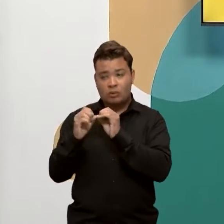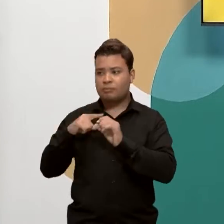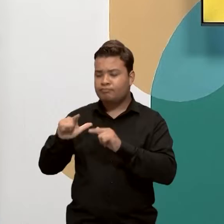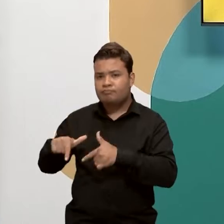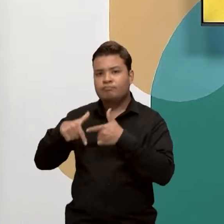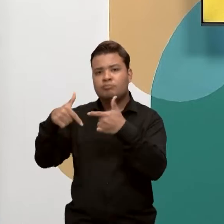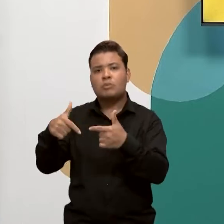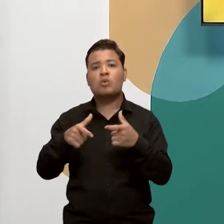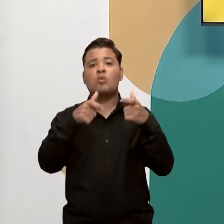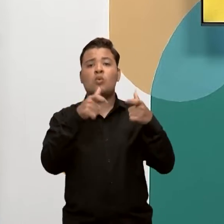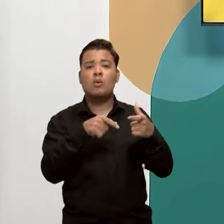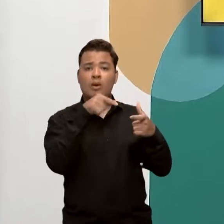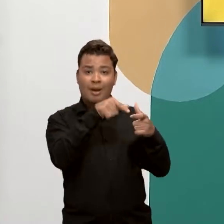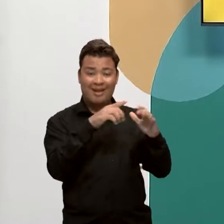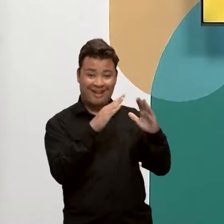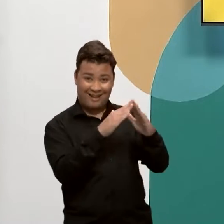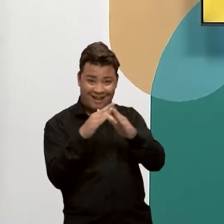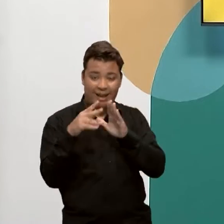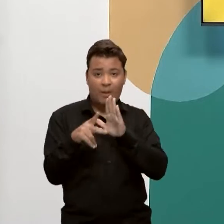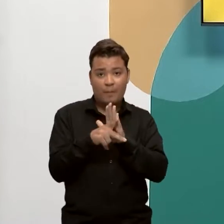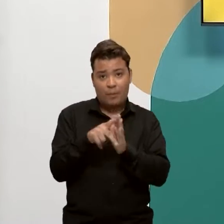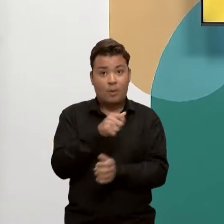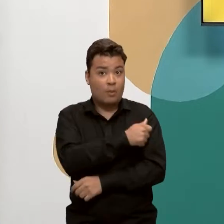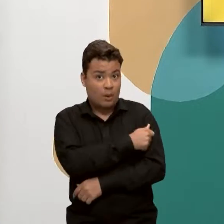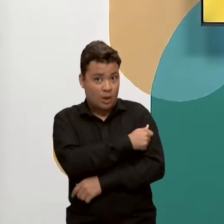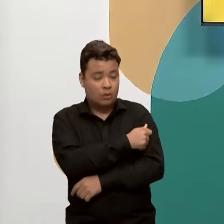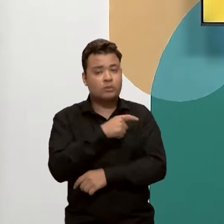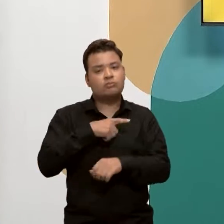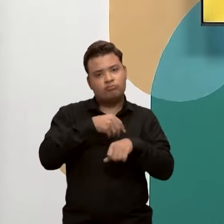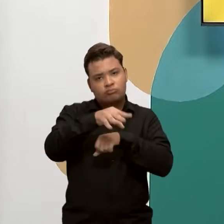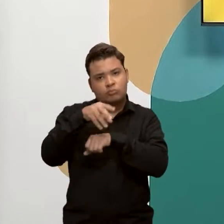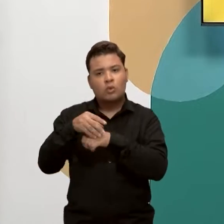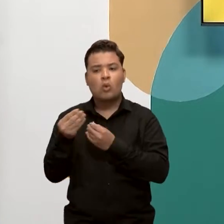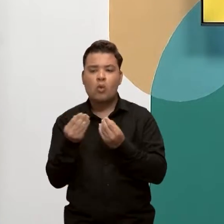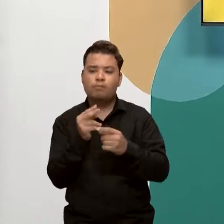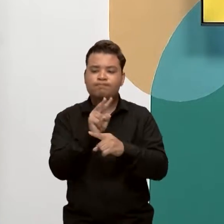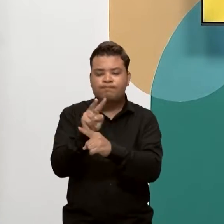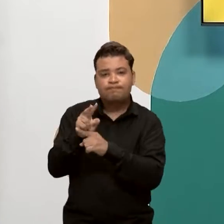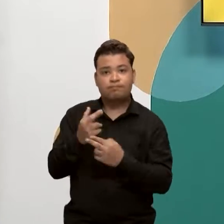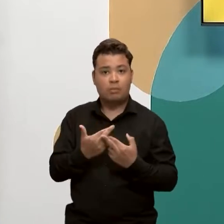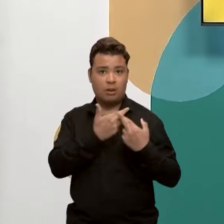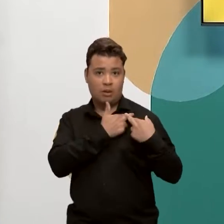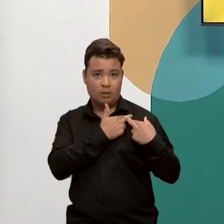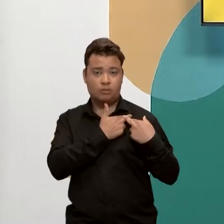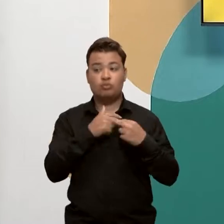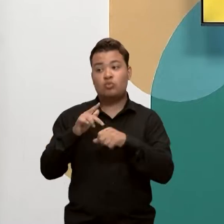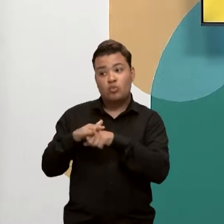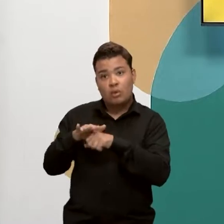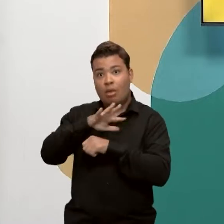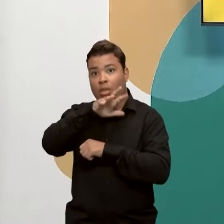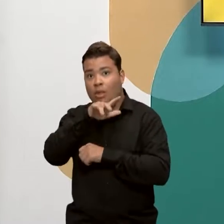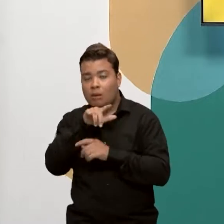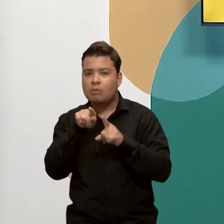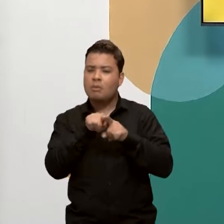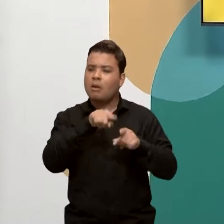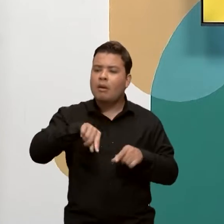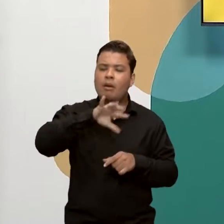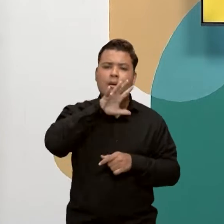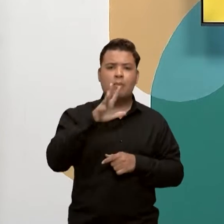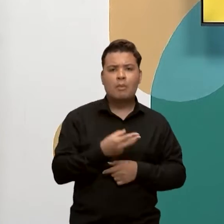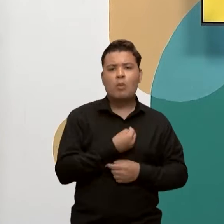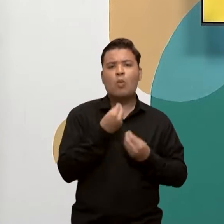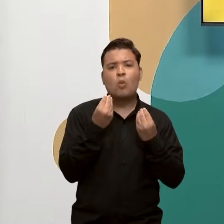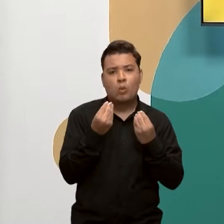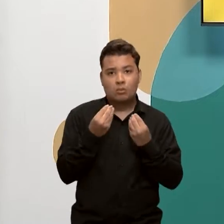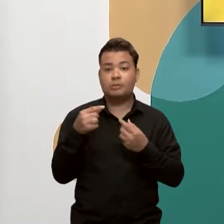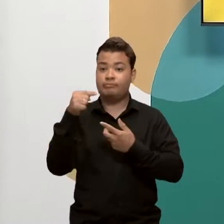Estudantes conscientiza sobre a guarda responsável, zoonoses e bem-estar animal. Você vai entender um pouco mais sobre essa